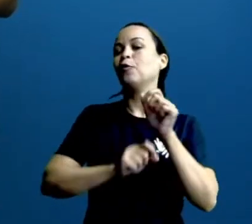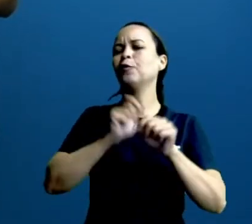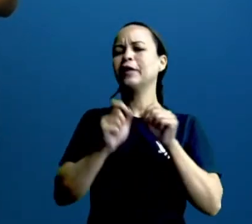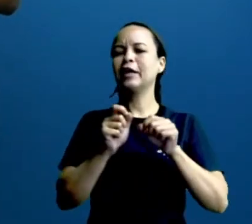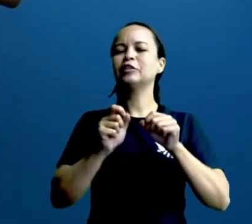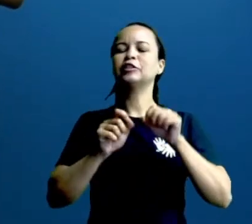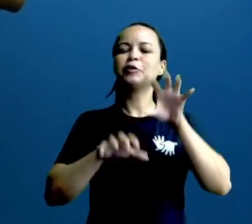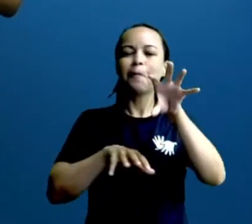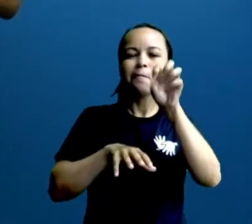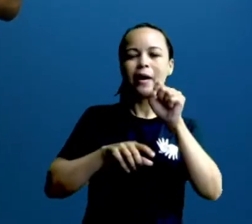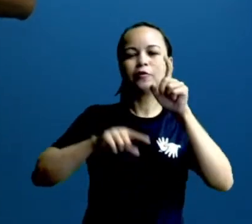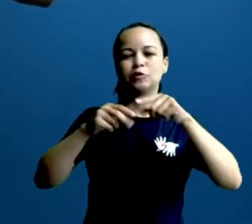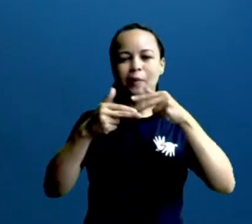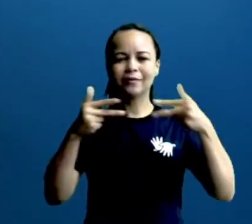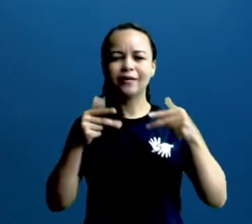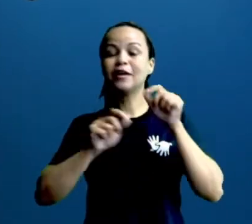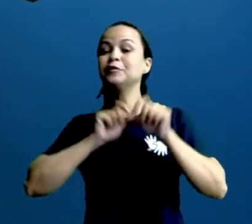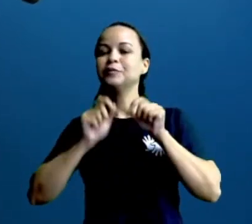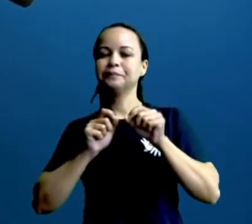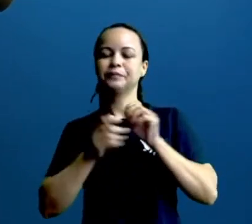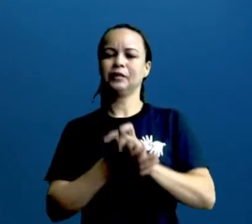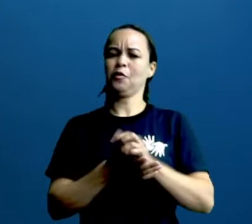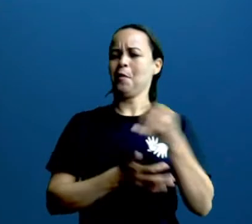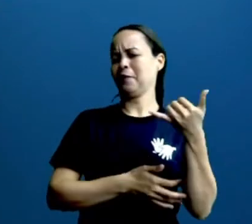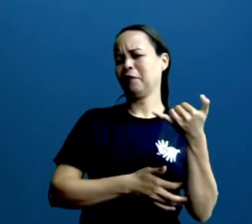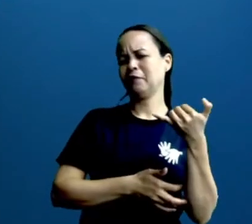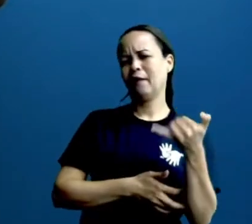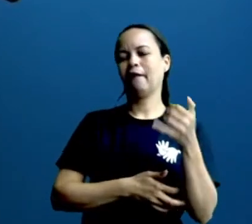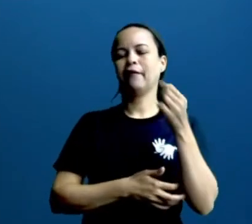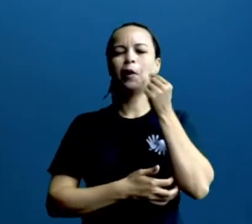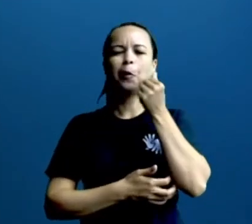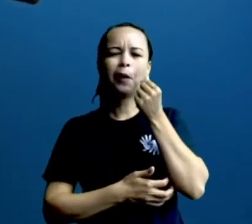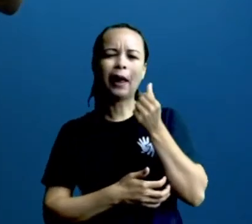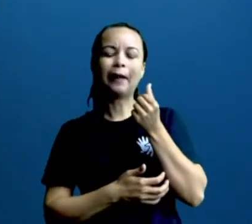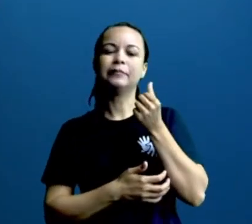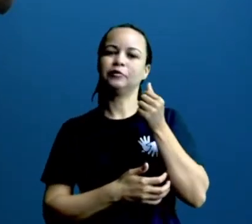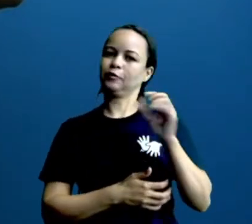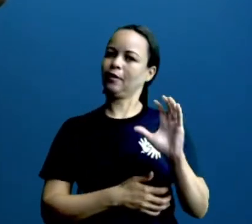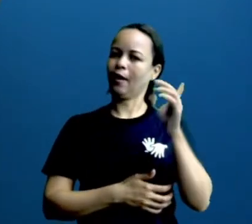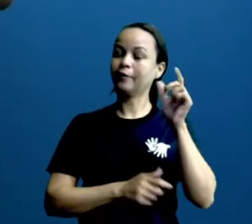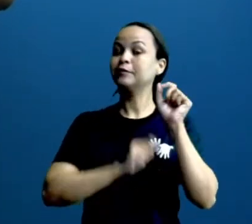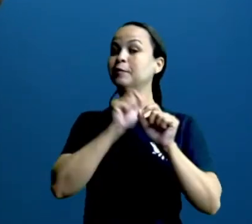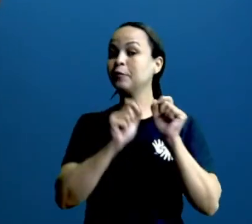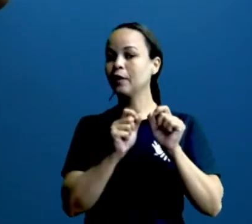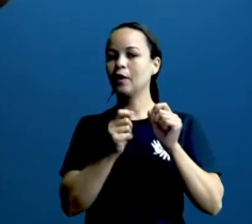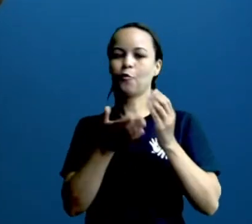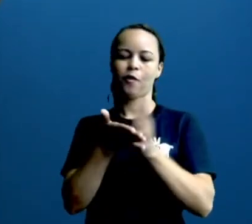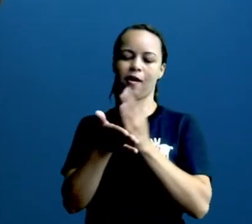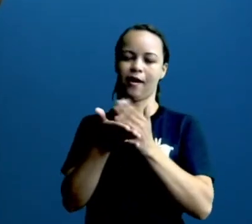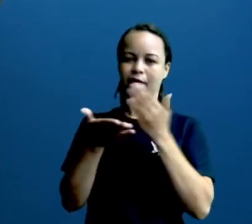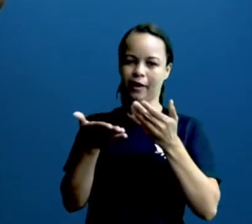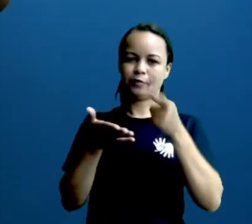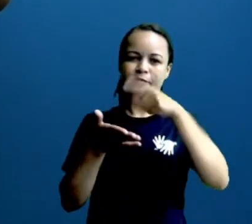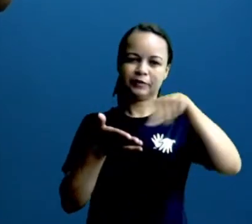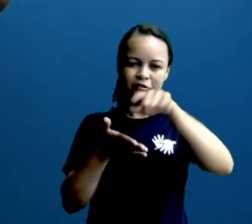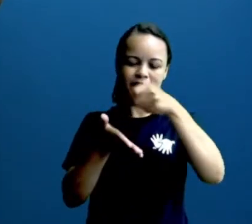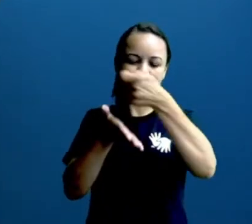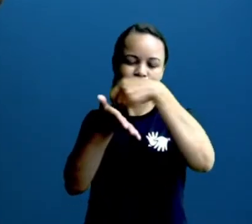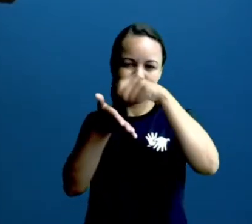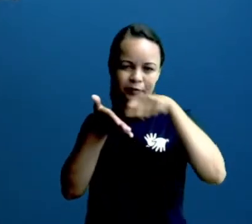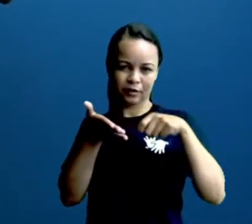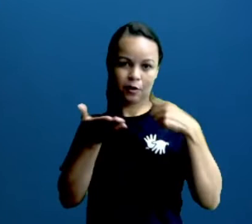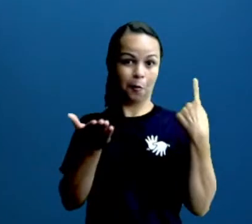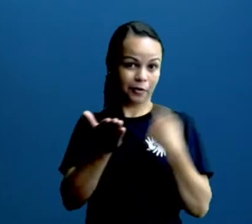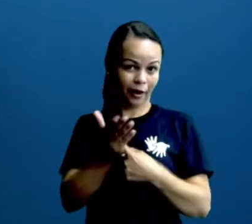Os materiais. E quais são eles? Uma caneta, um lápis e, claro, um caderno para vocês fazerem aquelas anotações.